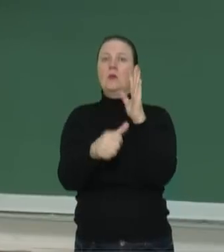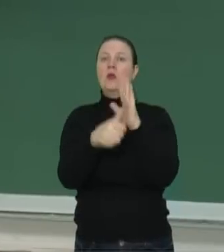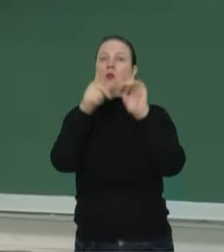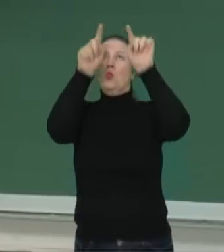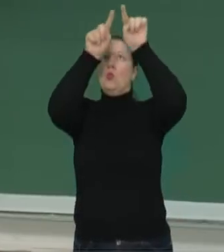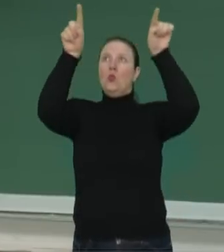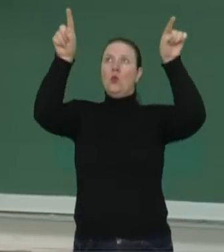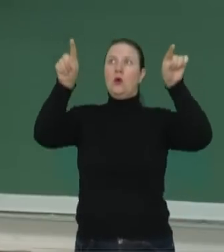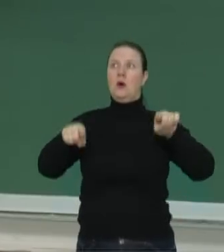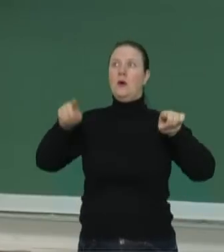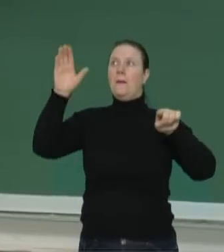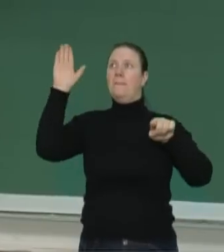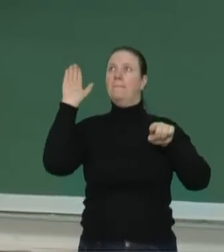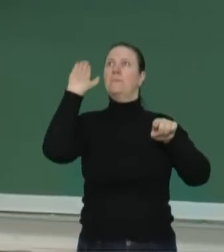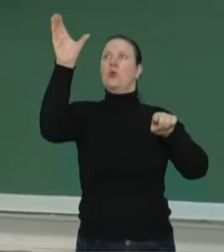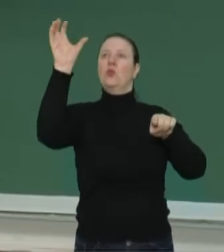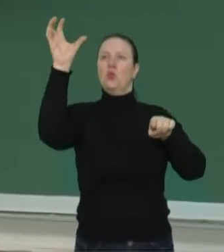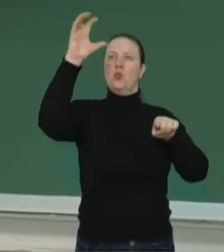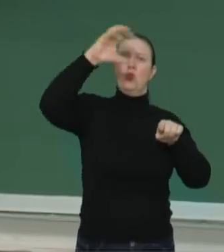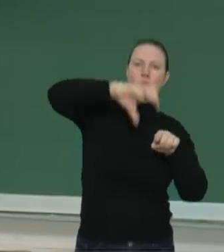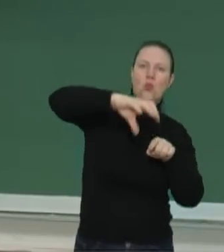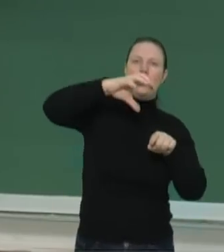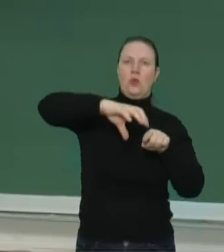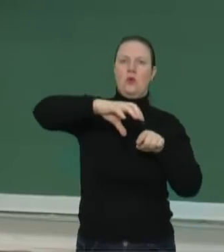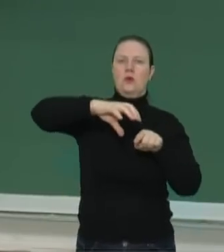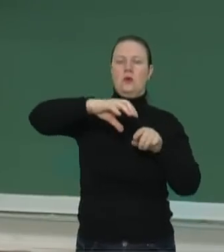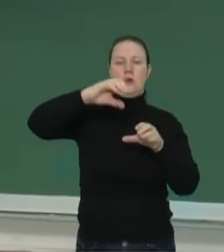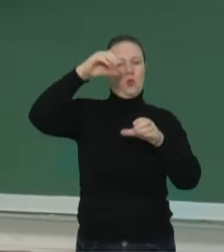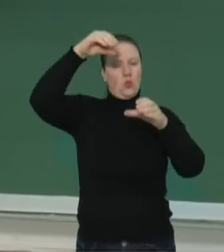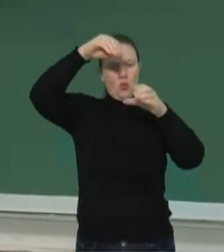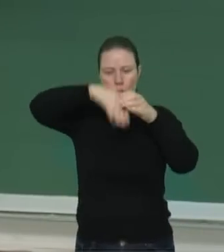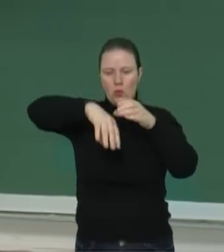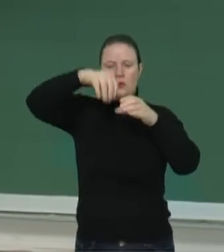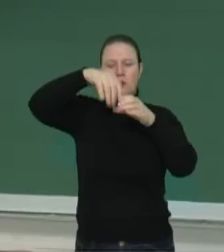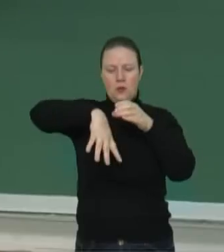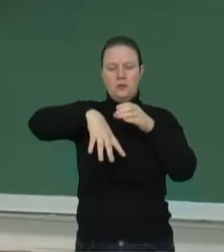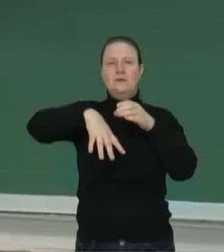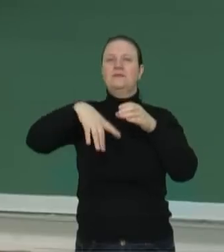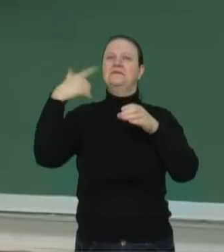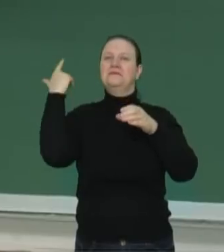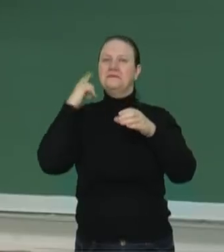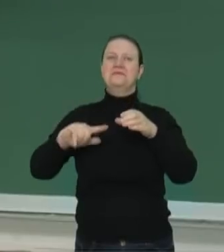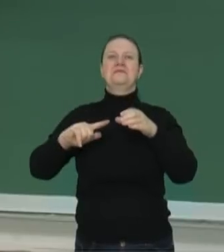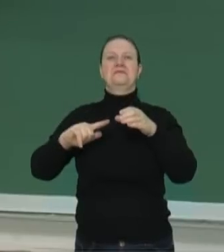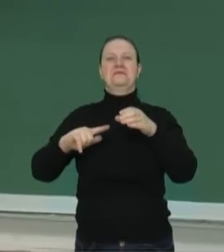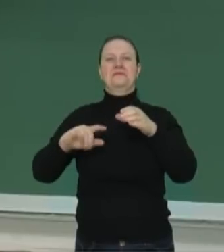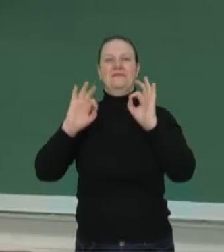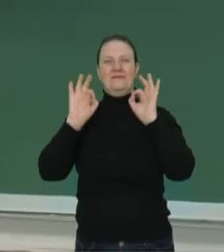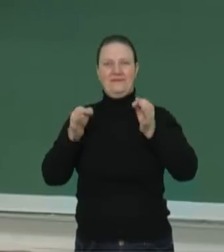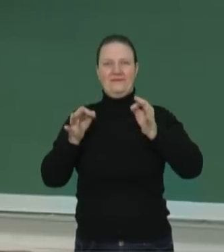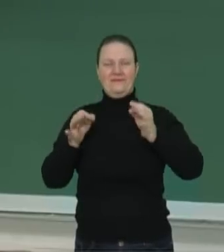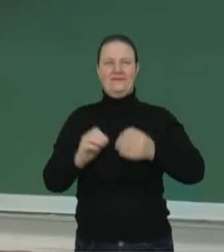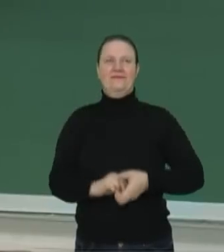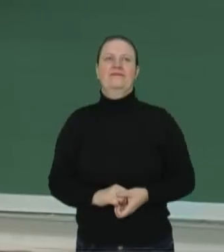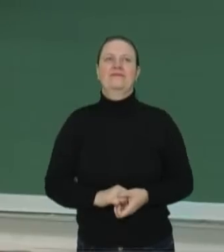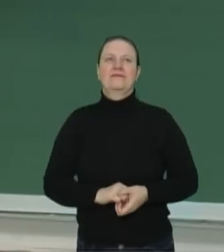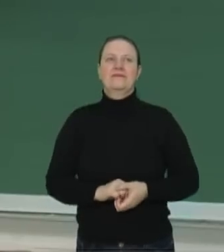ela bate naquela tabela, né, na madeira atrás, e no retorno da tabela acaba entrando na cesta.